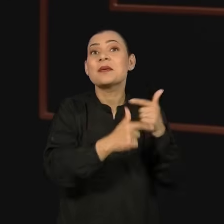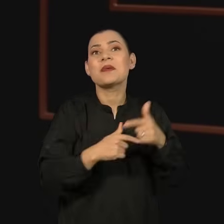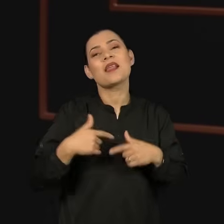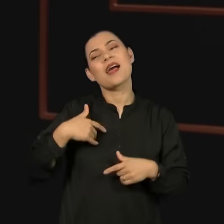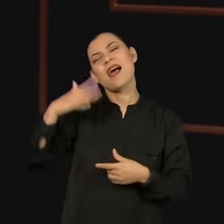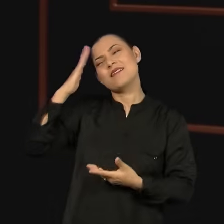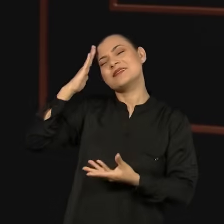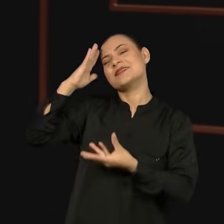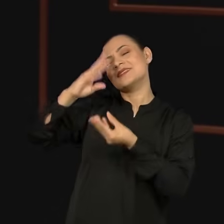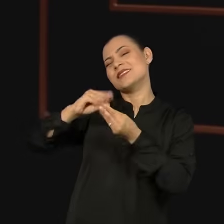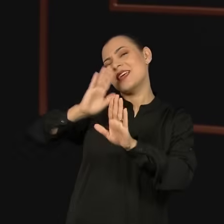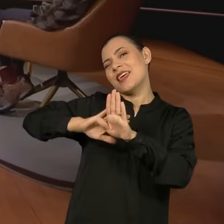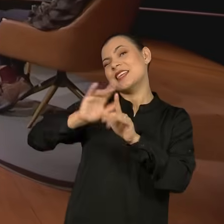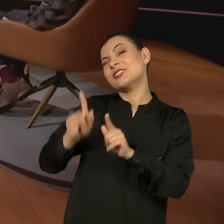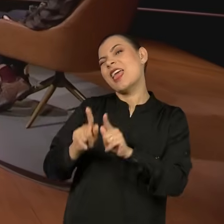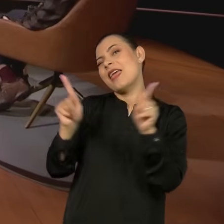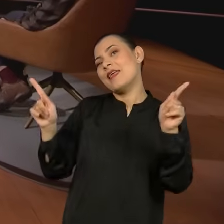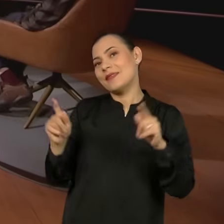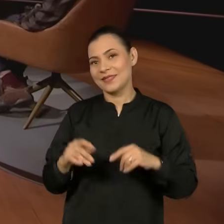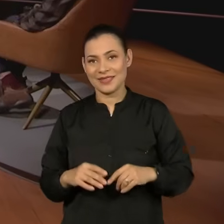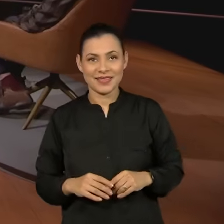sei.